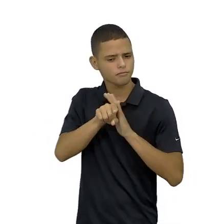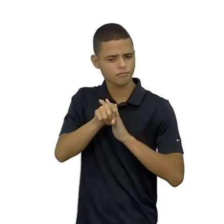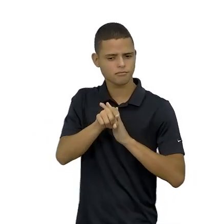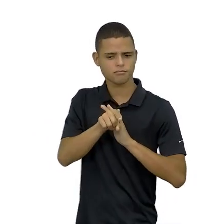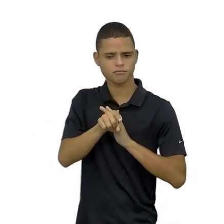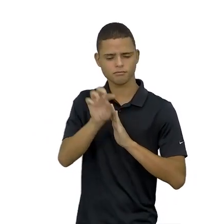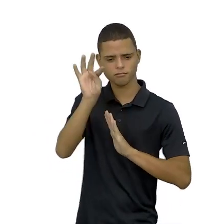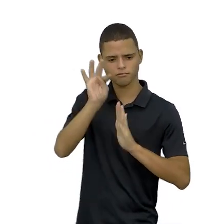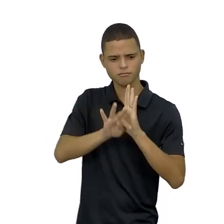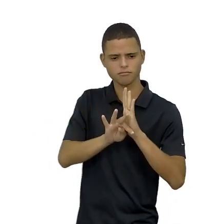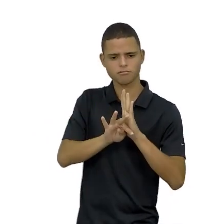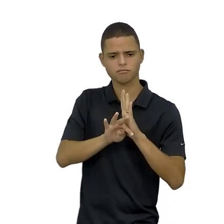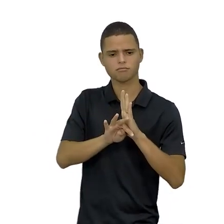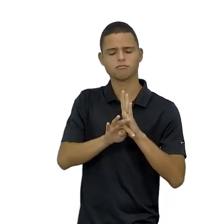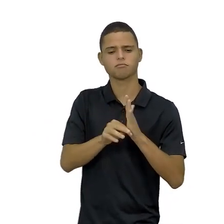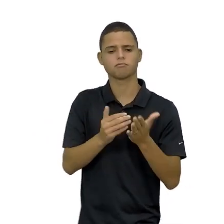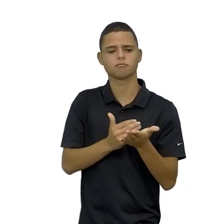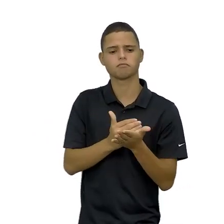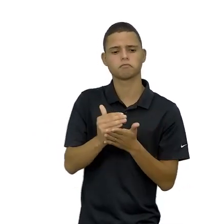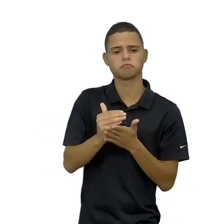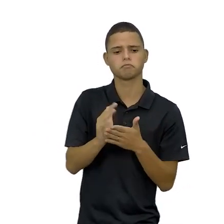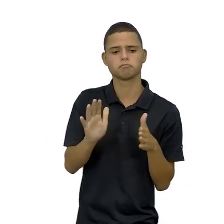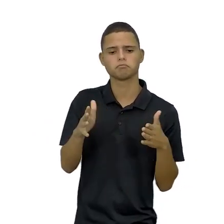texto começa quando?